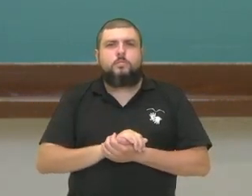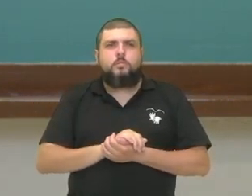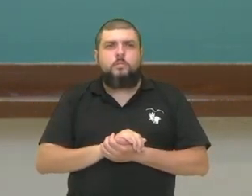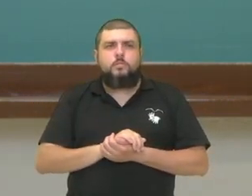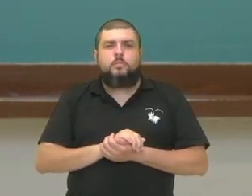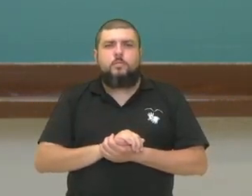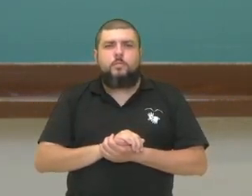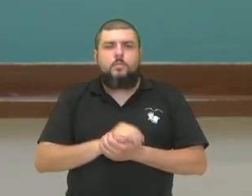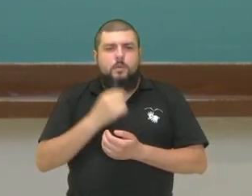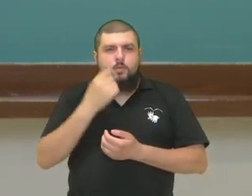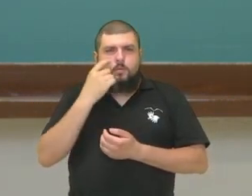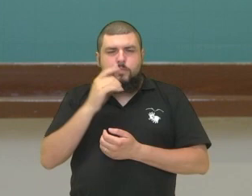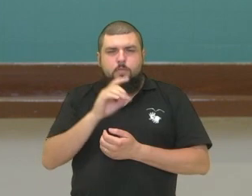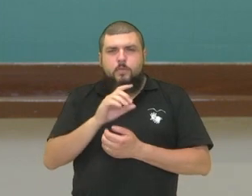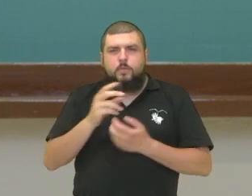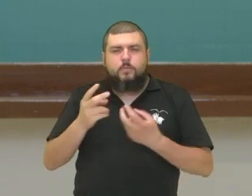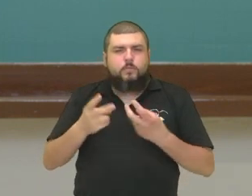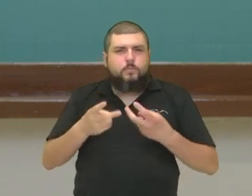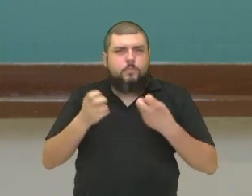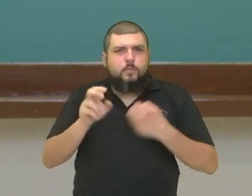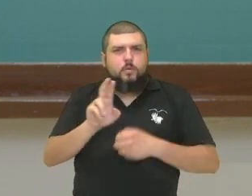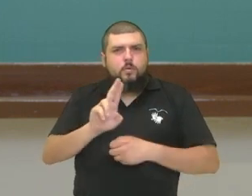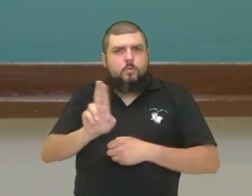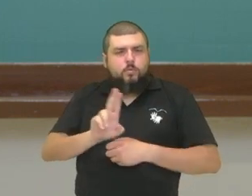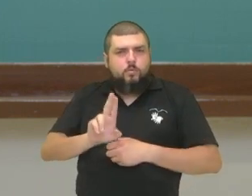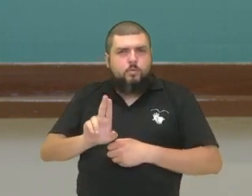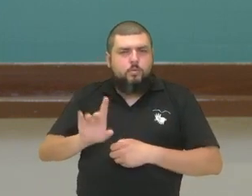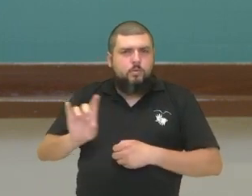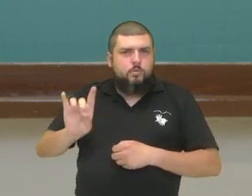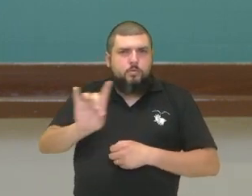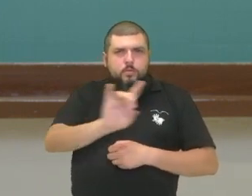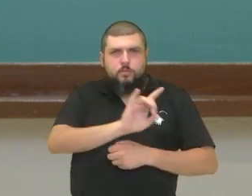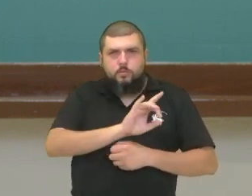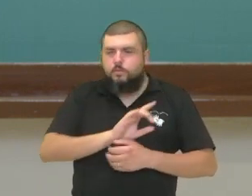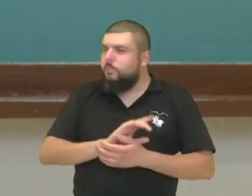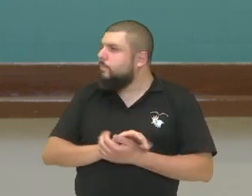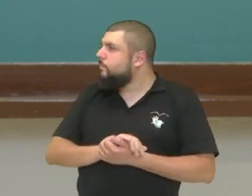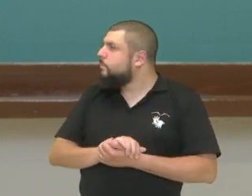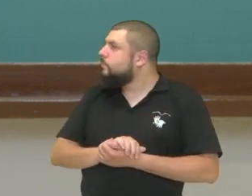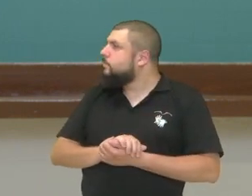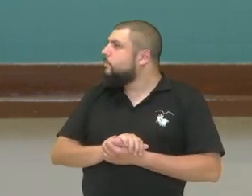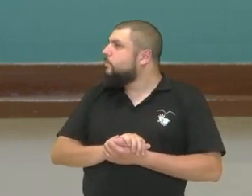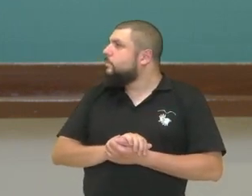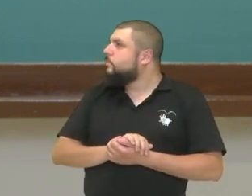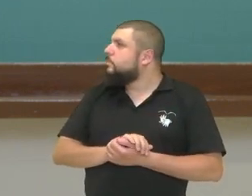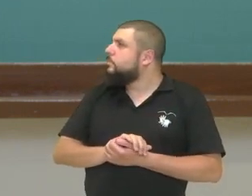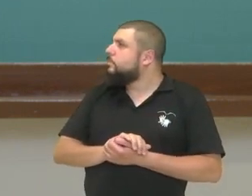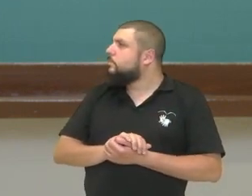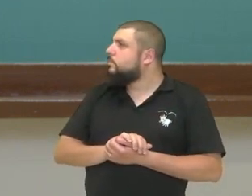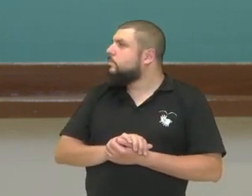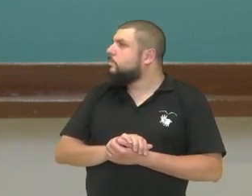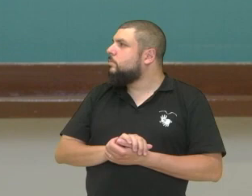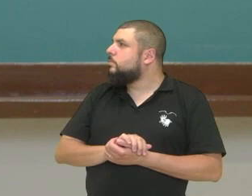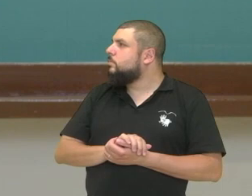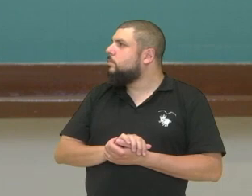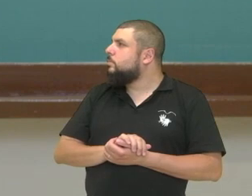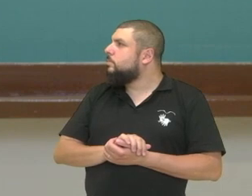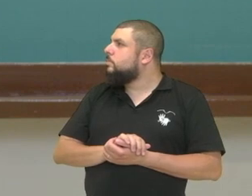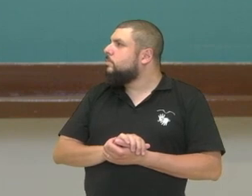grandes lábios Os pequenos lábios que se região mais Rosada o Monte de Vênus